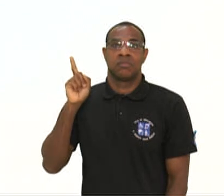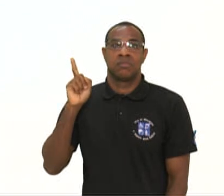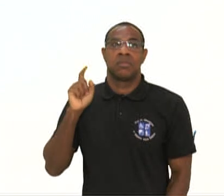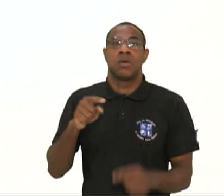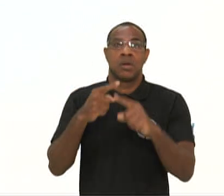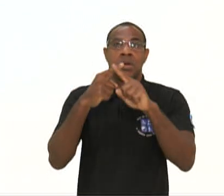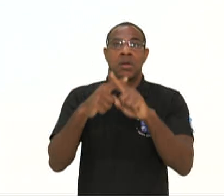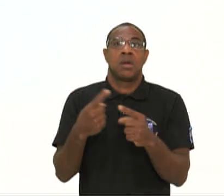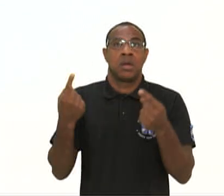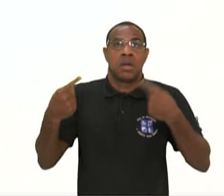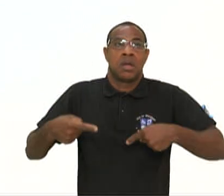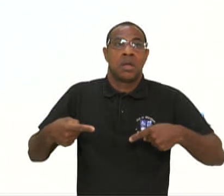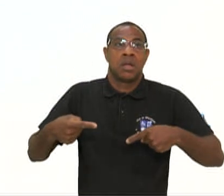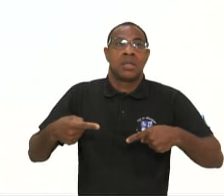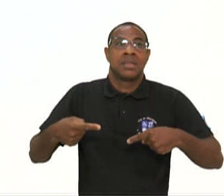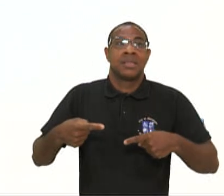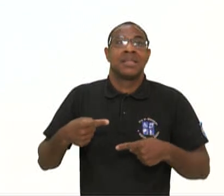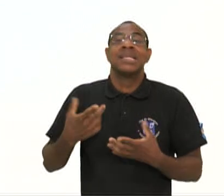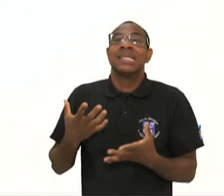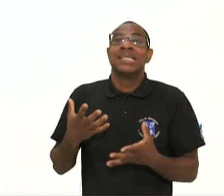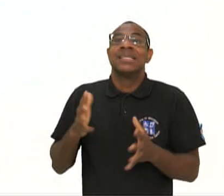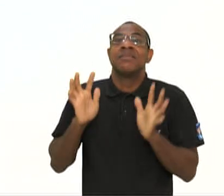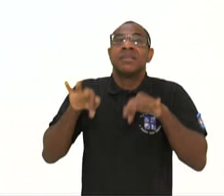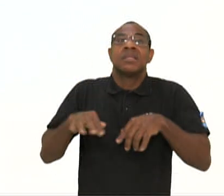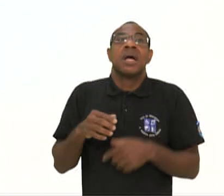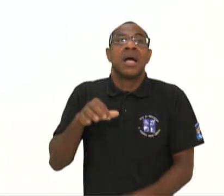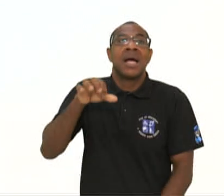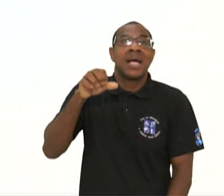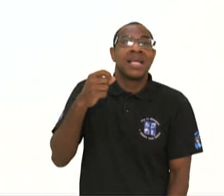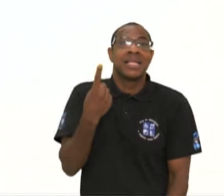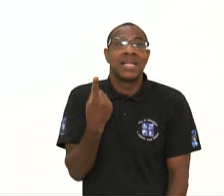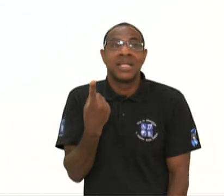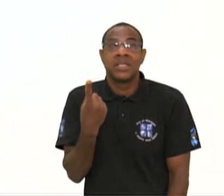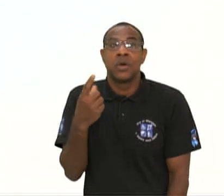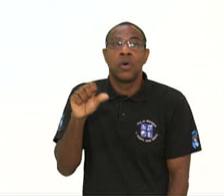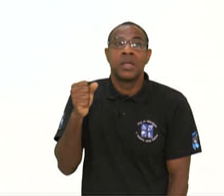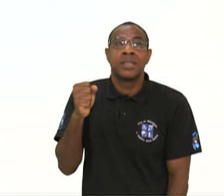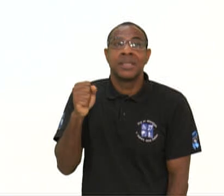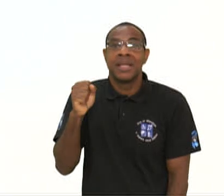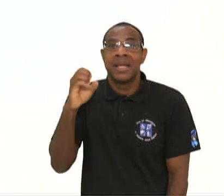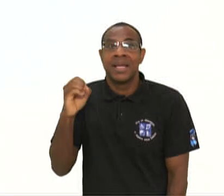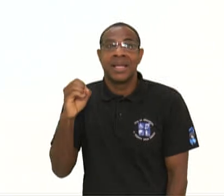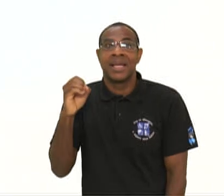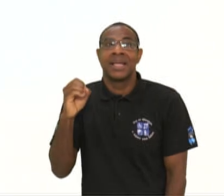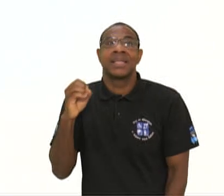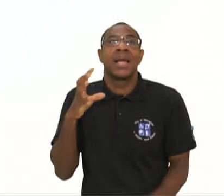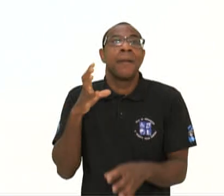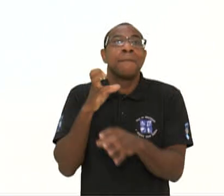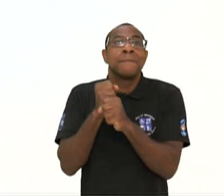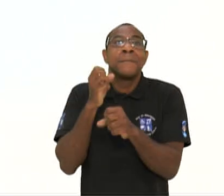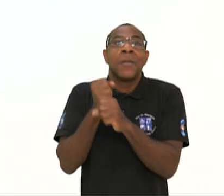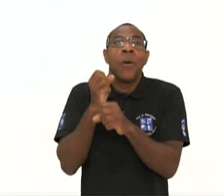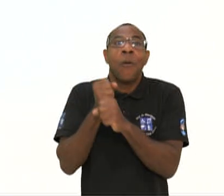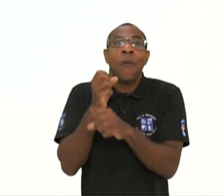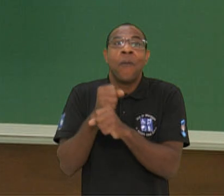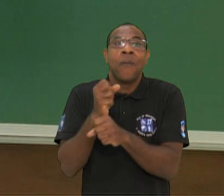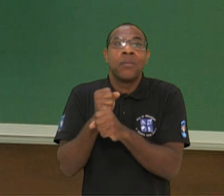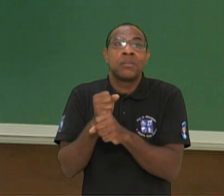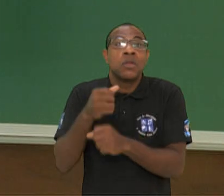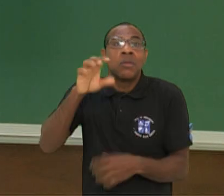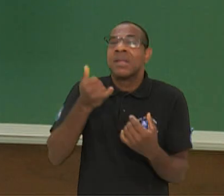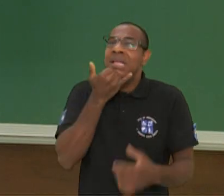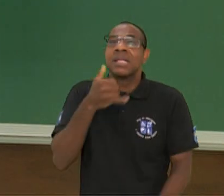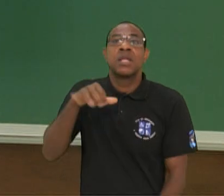teve 980 pontos, 216 aces, aqui foram as parciais do jogo, aqui uma imagem